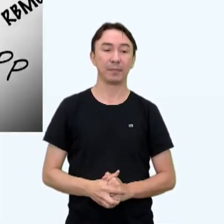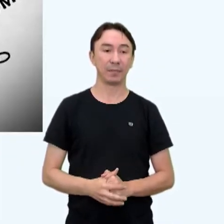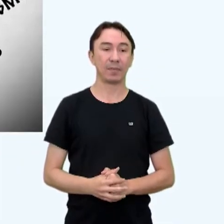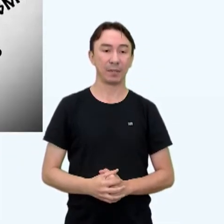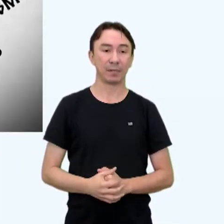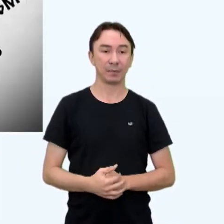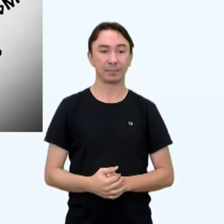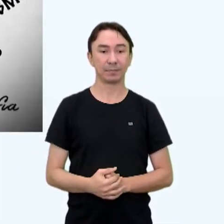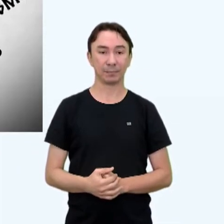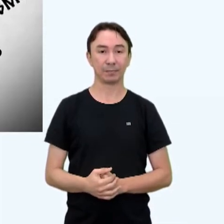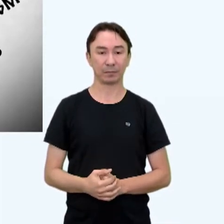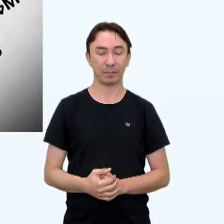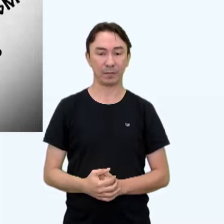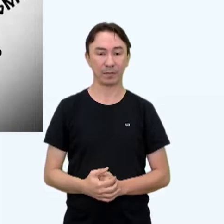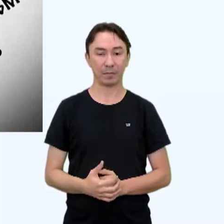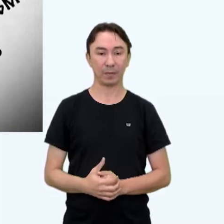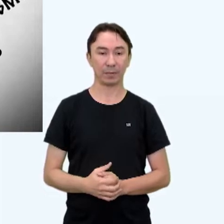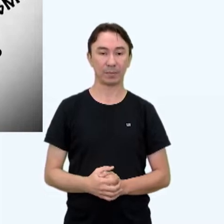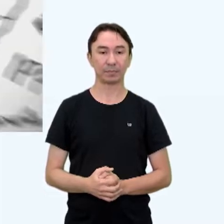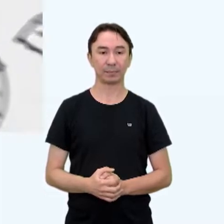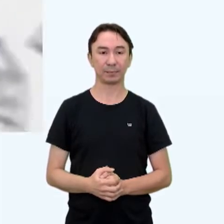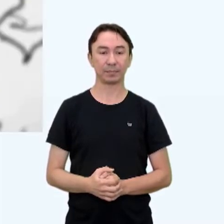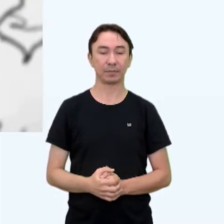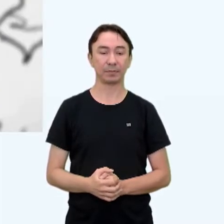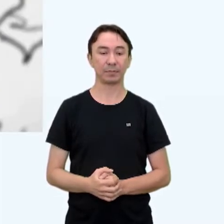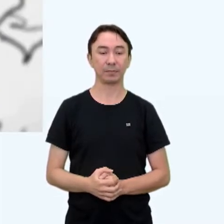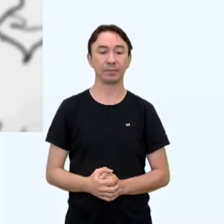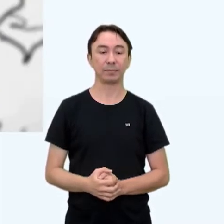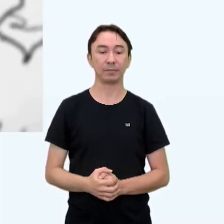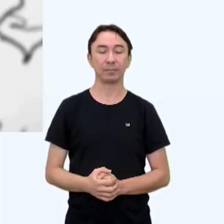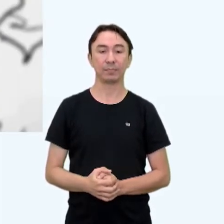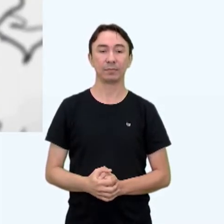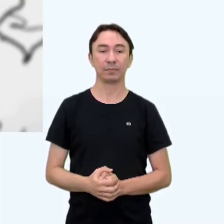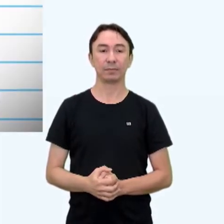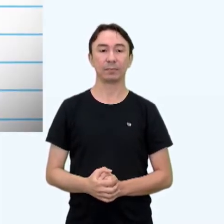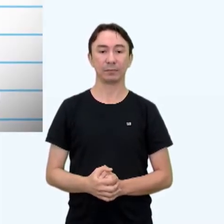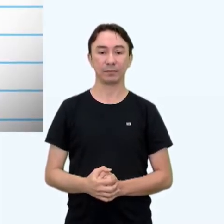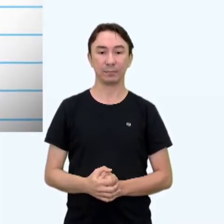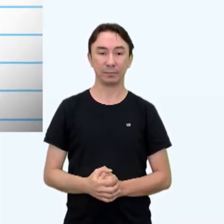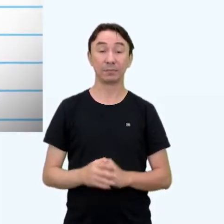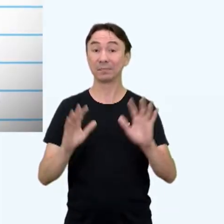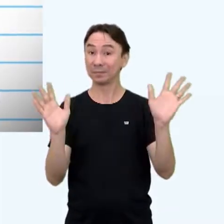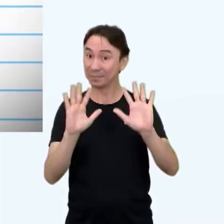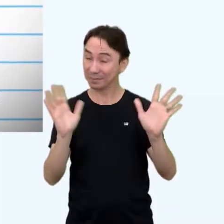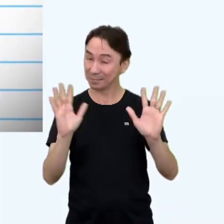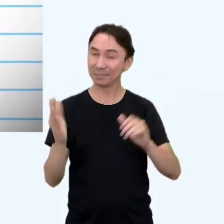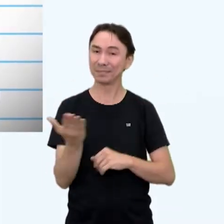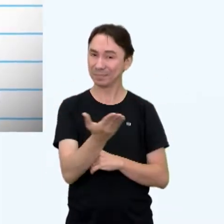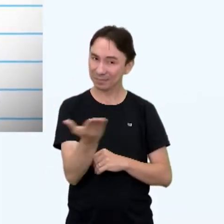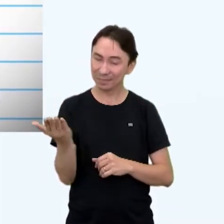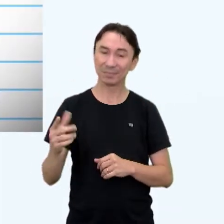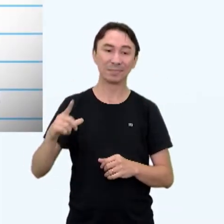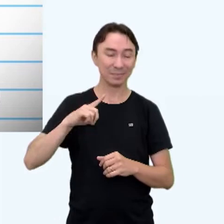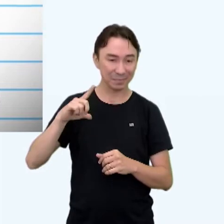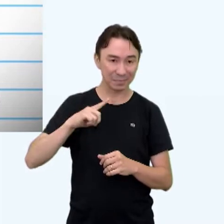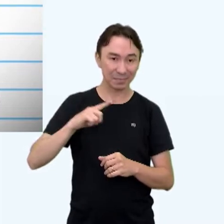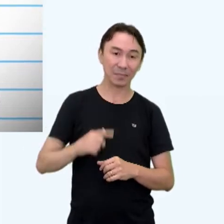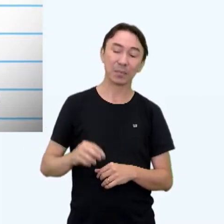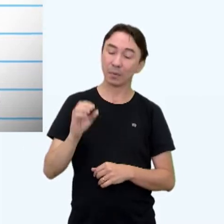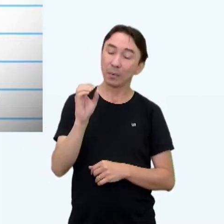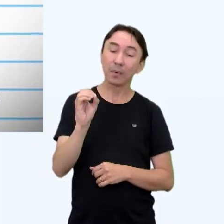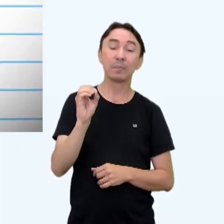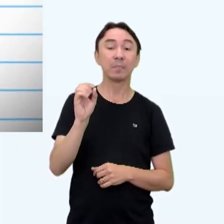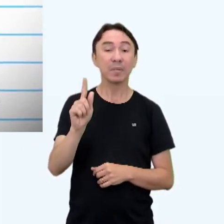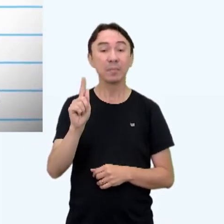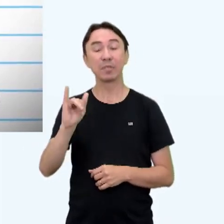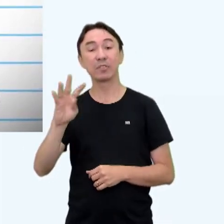Olá, sejam bem-vindos à série especial do IBGE Explica